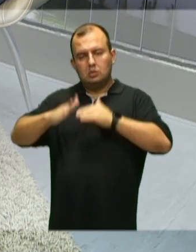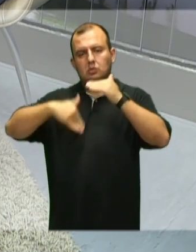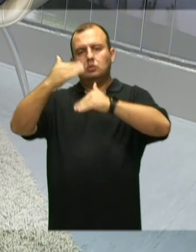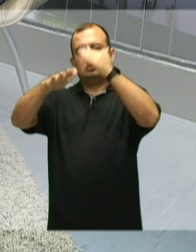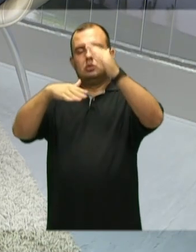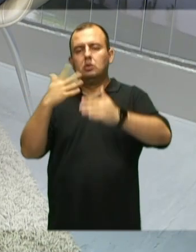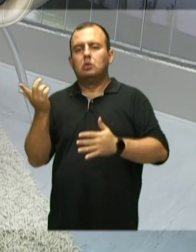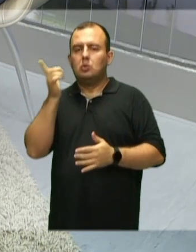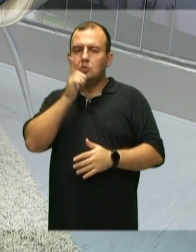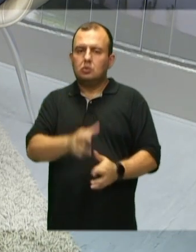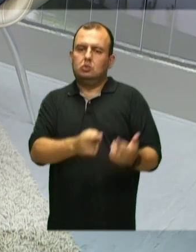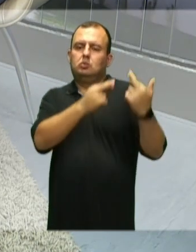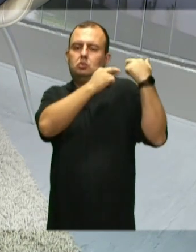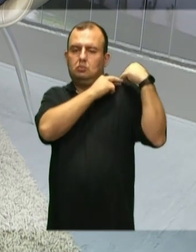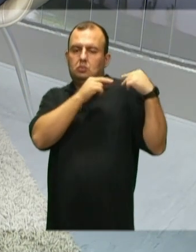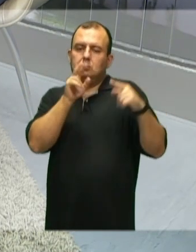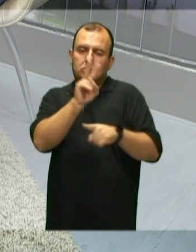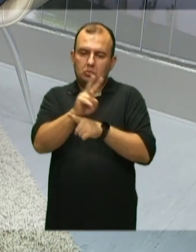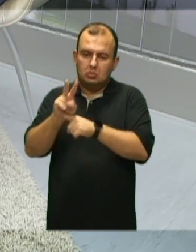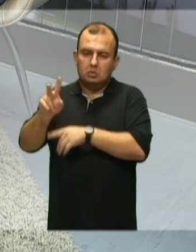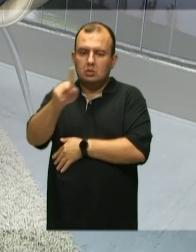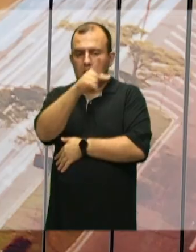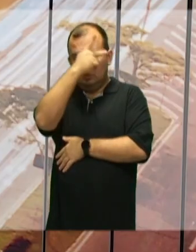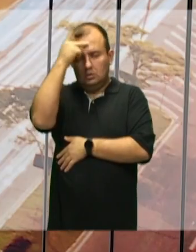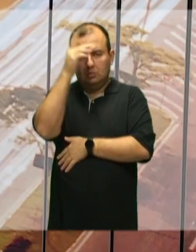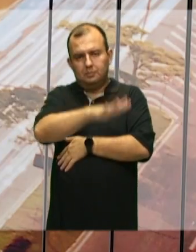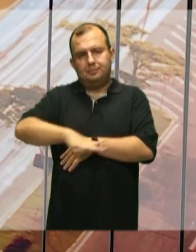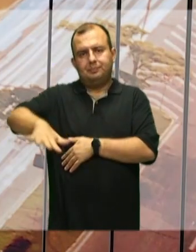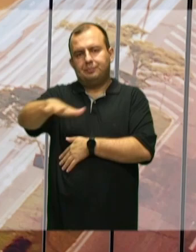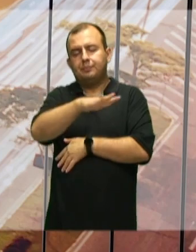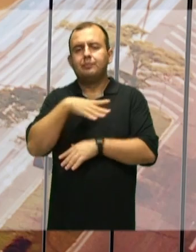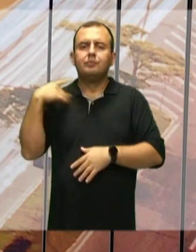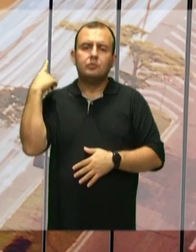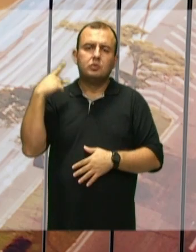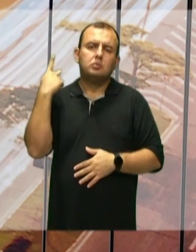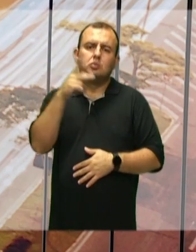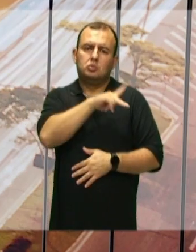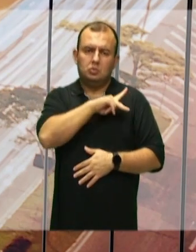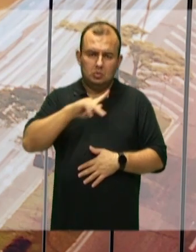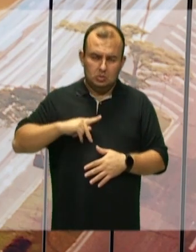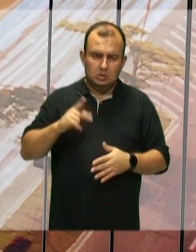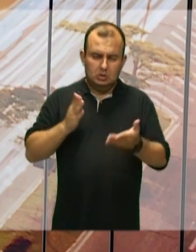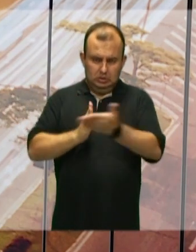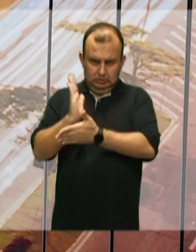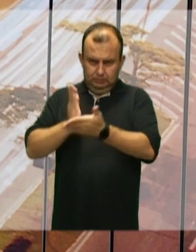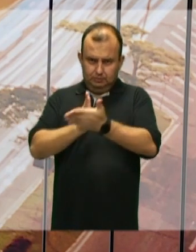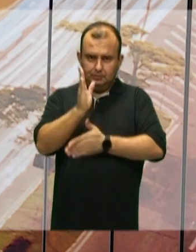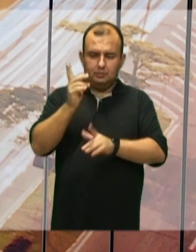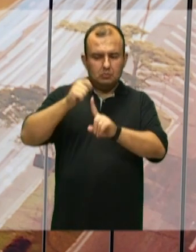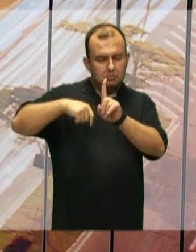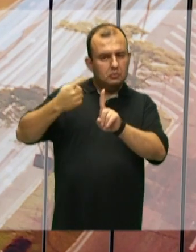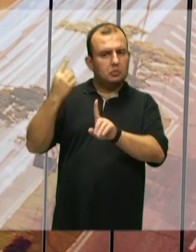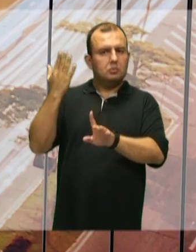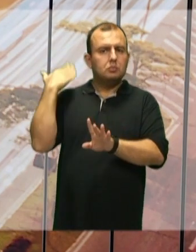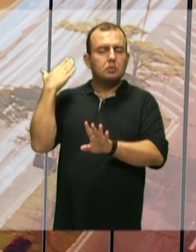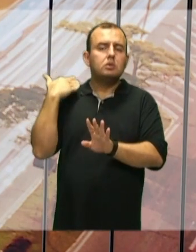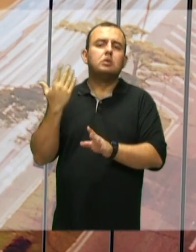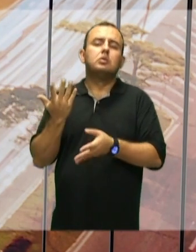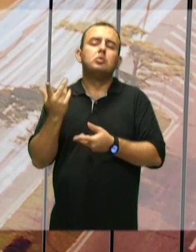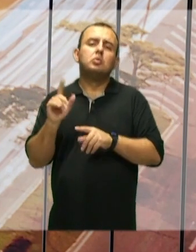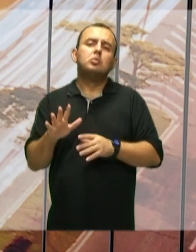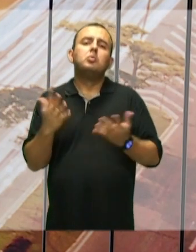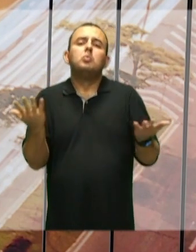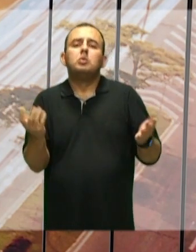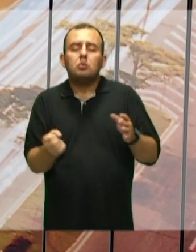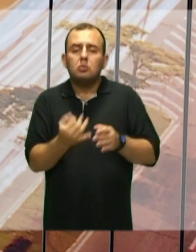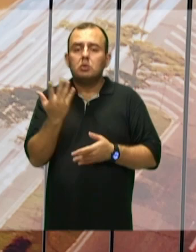desenvolver com responsabilidade para cuidar das pessoas entre as políticas públicas aprovadas nos últimos meses qual ou